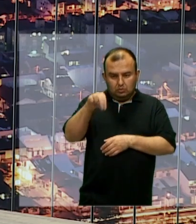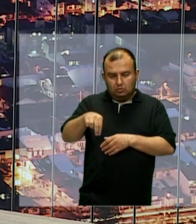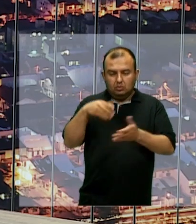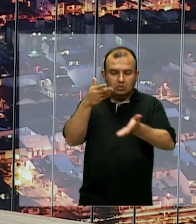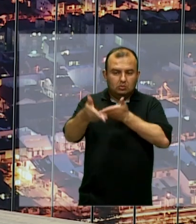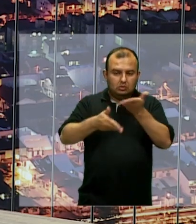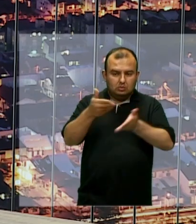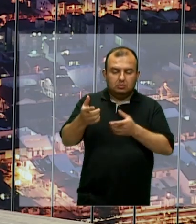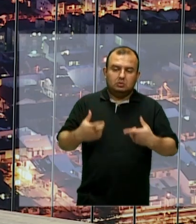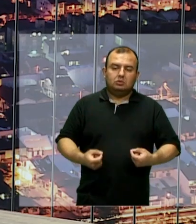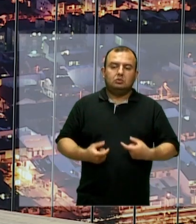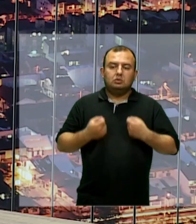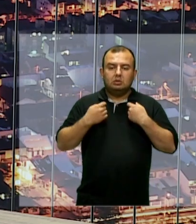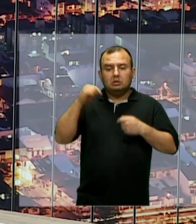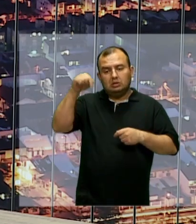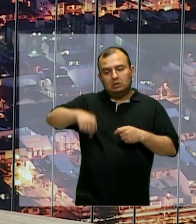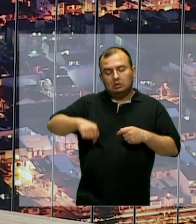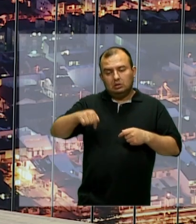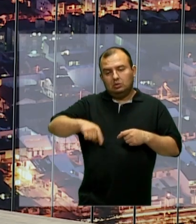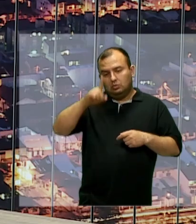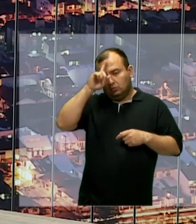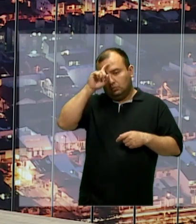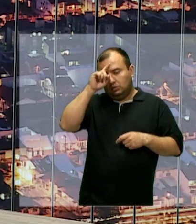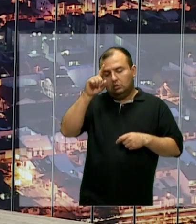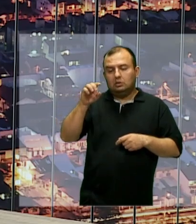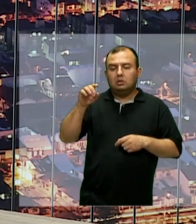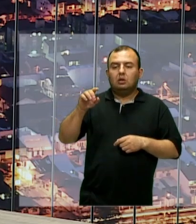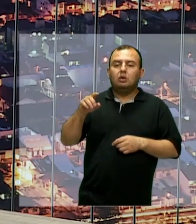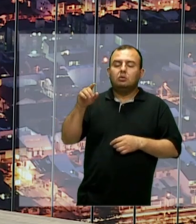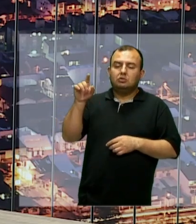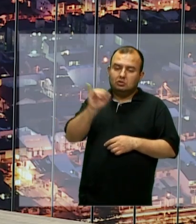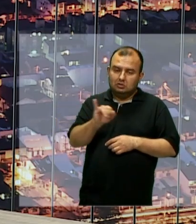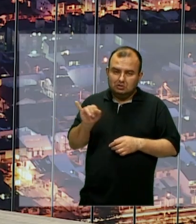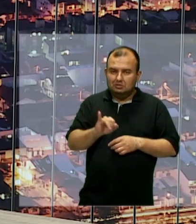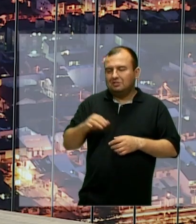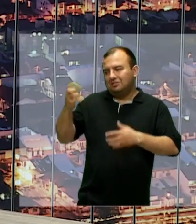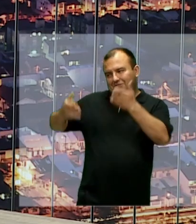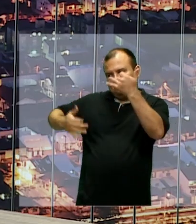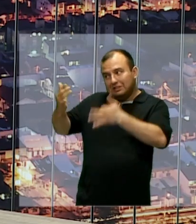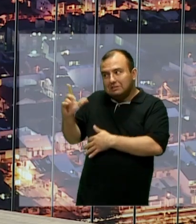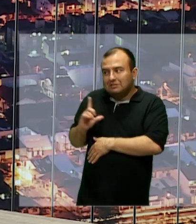Câncer, aqui do Hospital Marieta, em Itajaí. Autoridade o senhor tem.